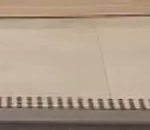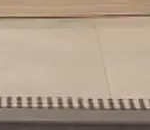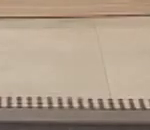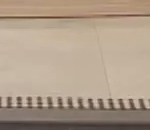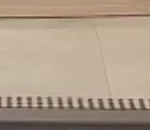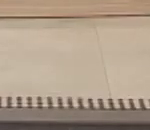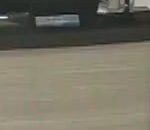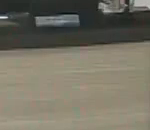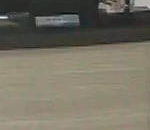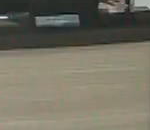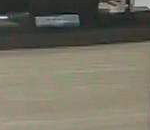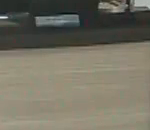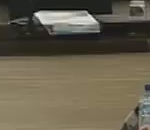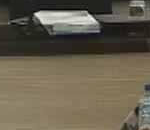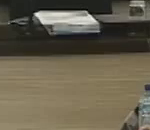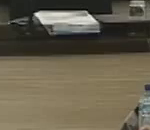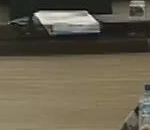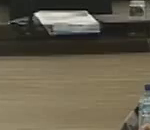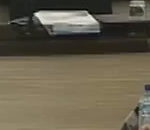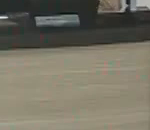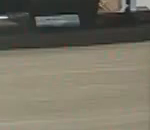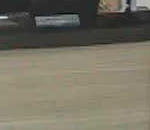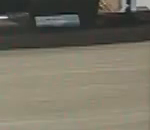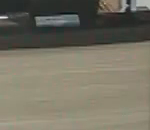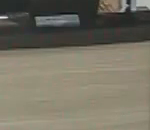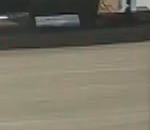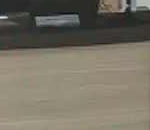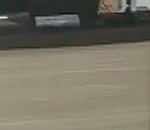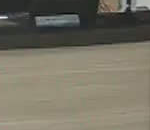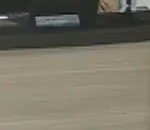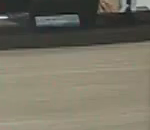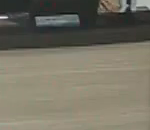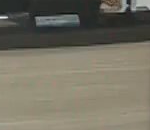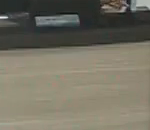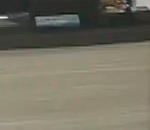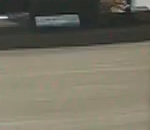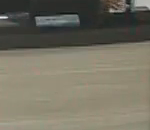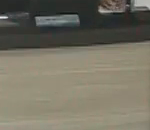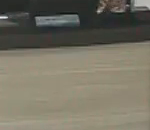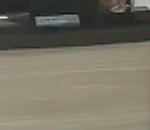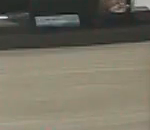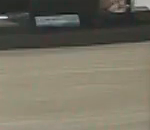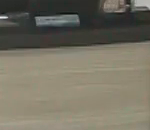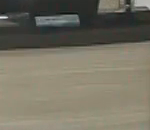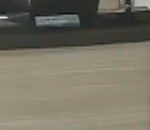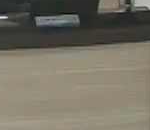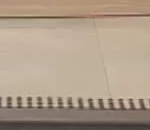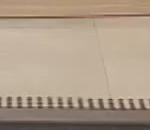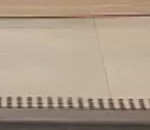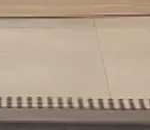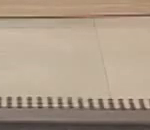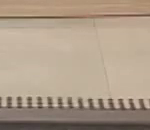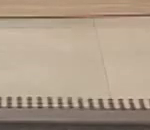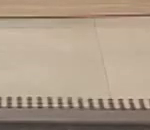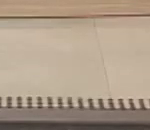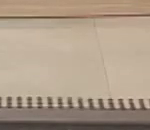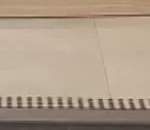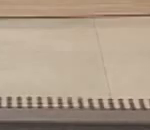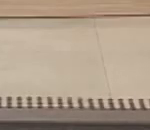José Faride. Presente. Zé da Mix. Presente. Dr. Júlio. Presente. Lubogo.